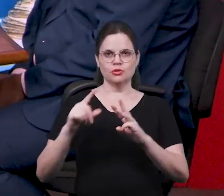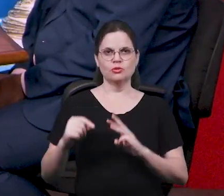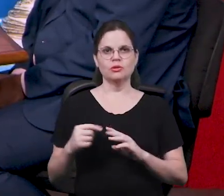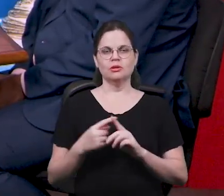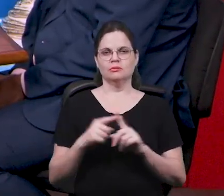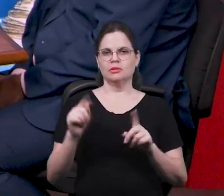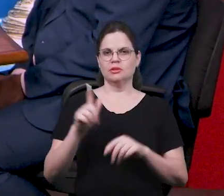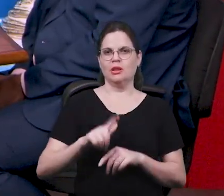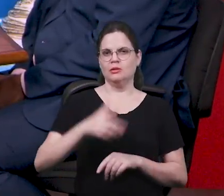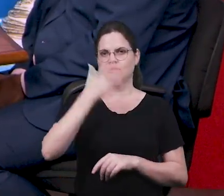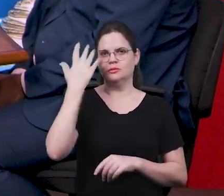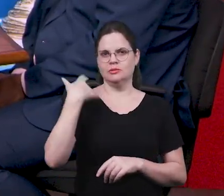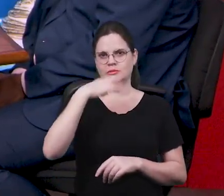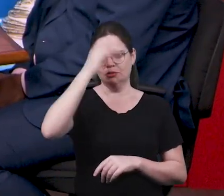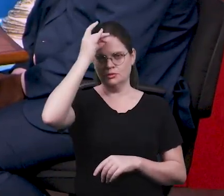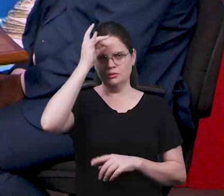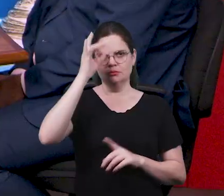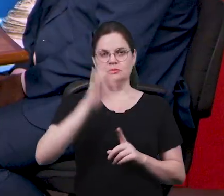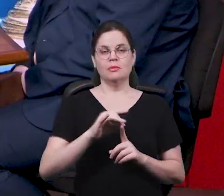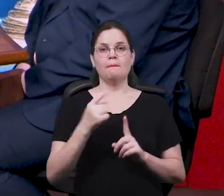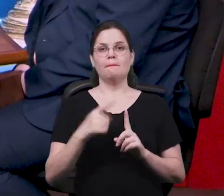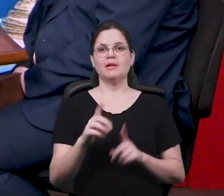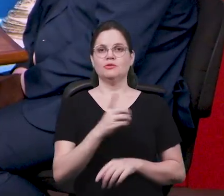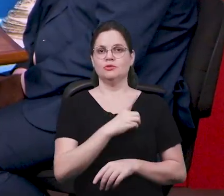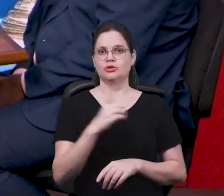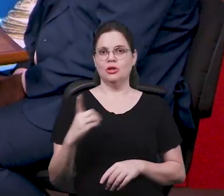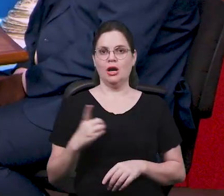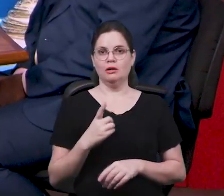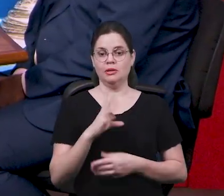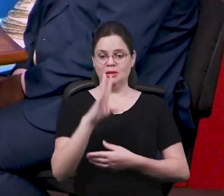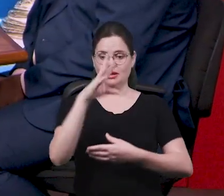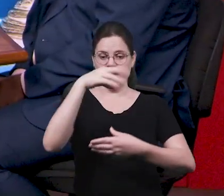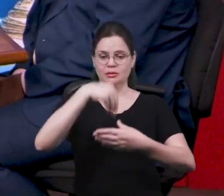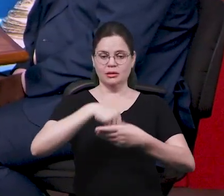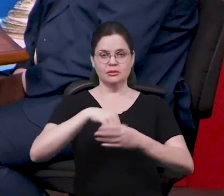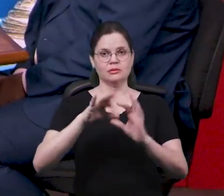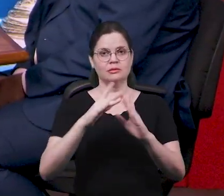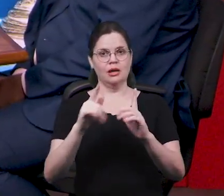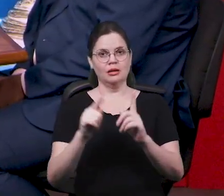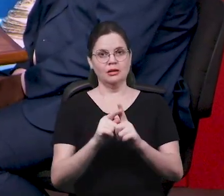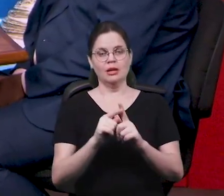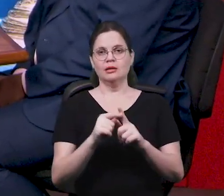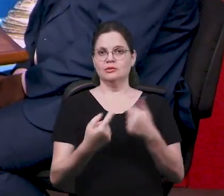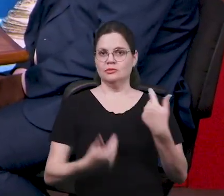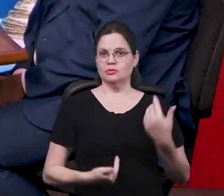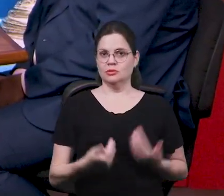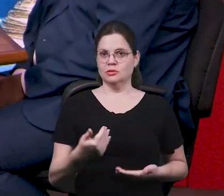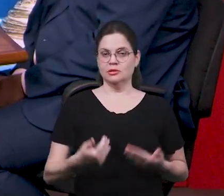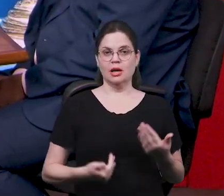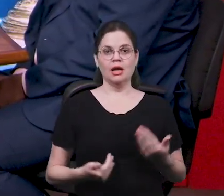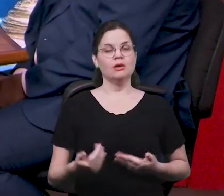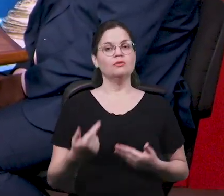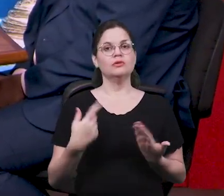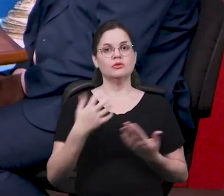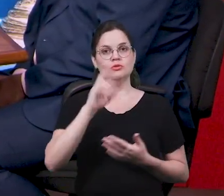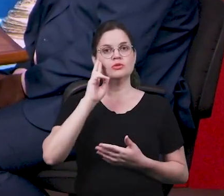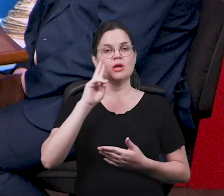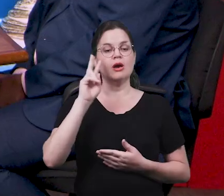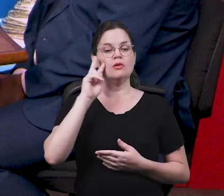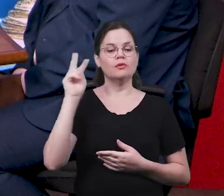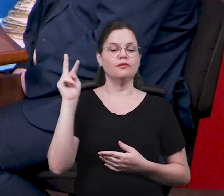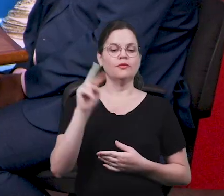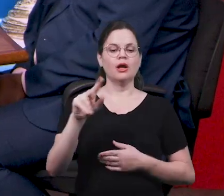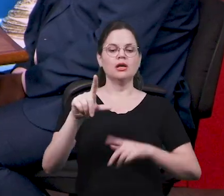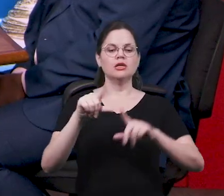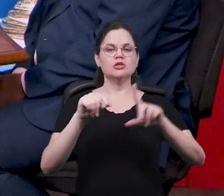importante, mas o diácono, ele surge da igreja, ele surge como algo importante dentro da igreja,